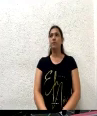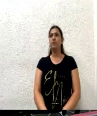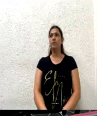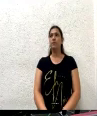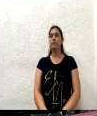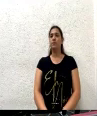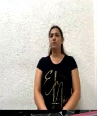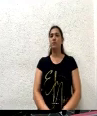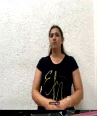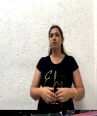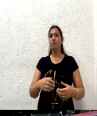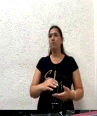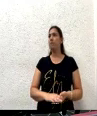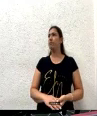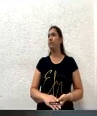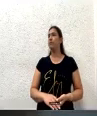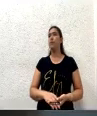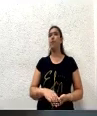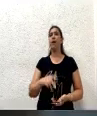Com a palavra, o vereador Paulo.